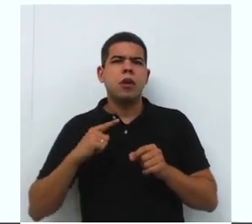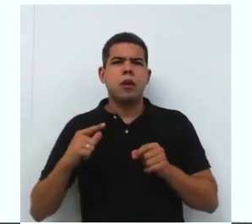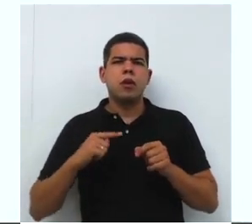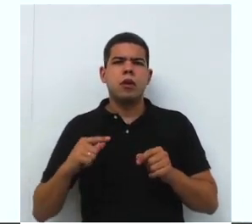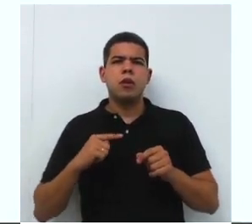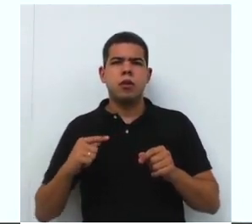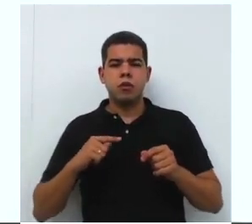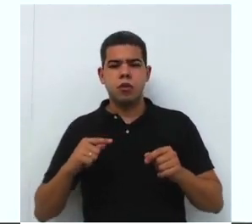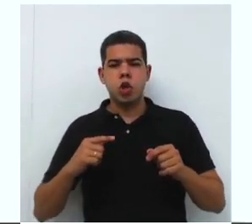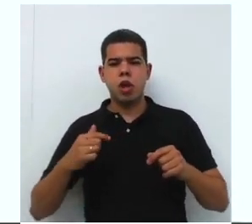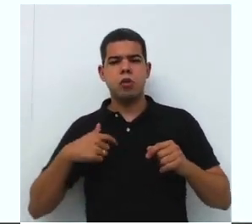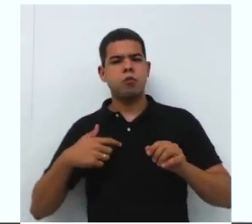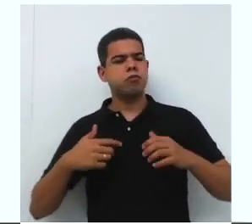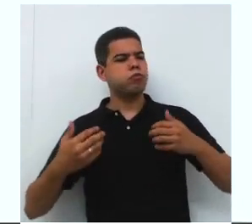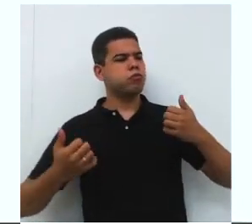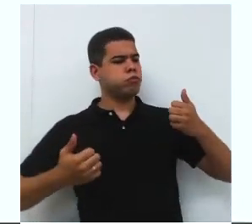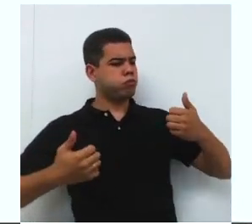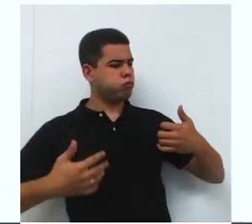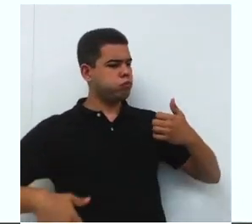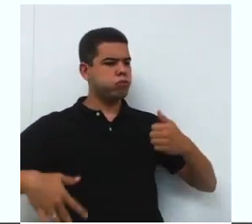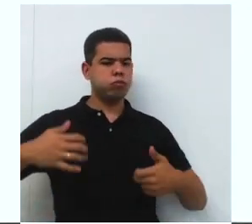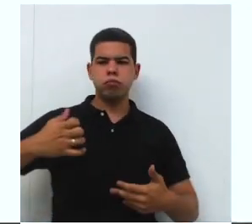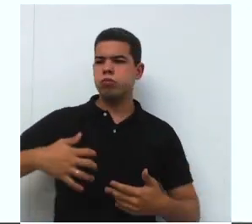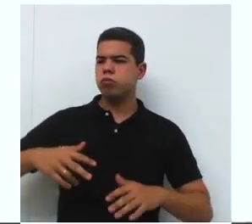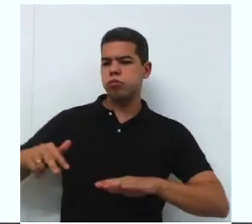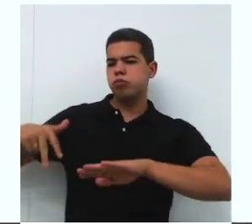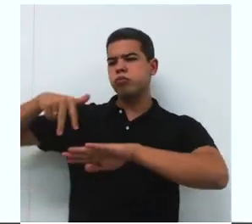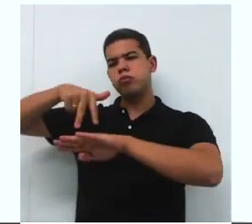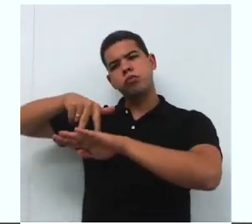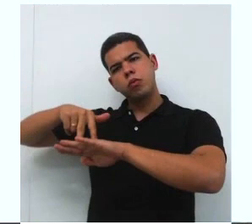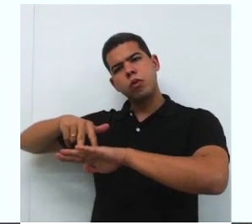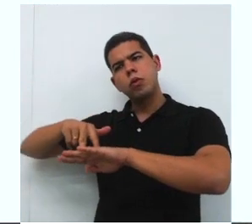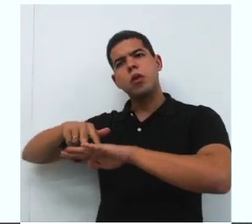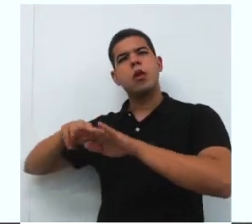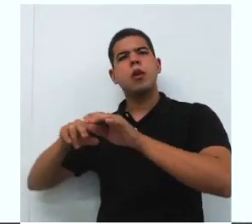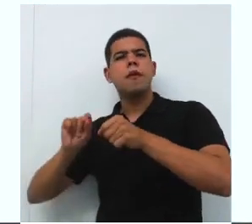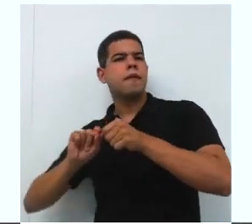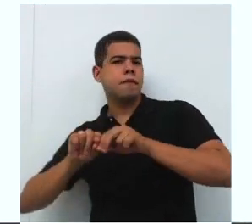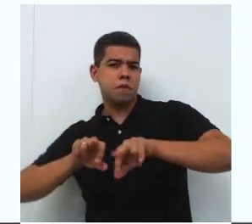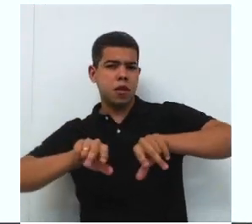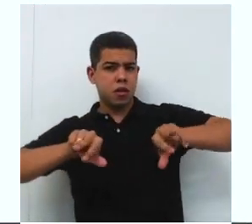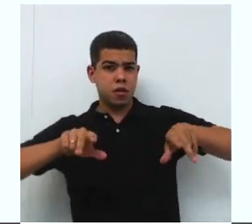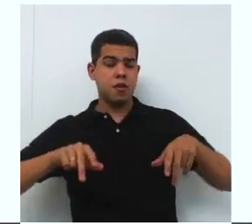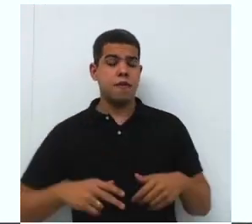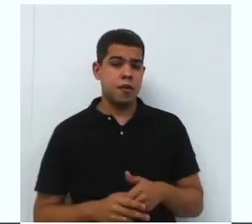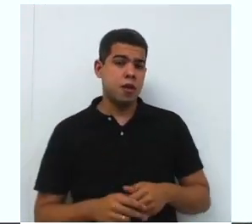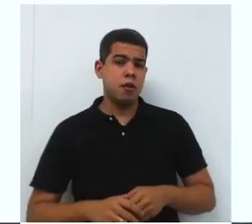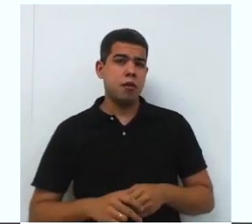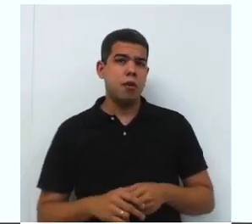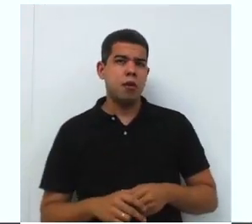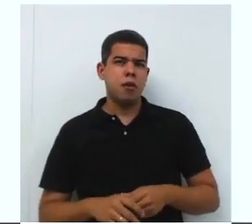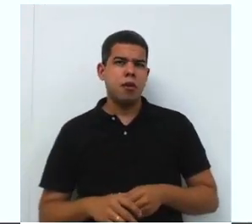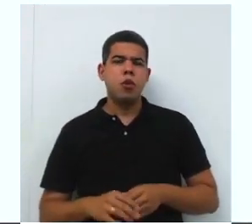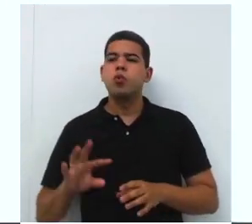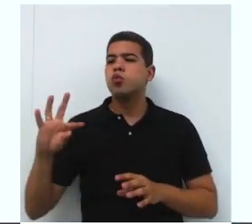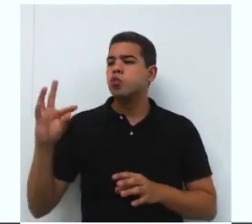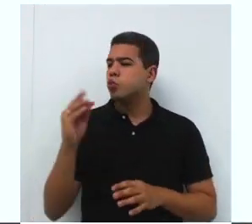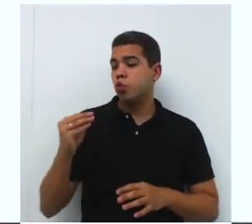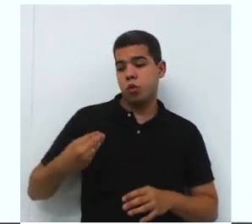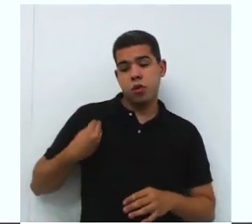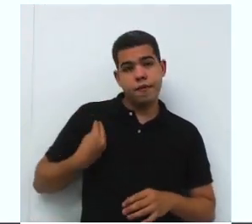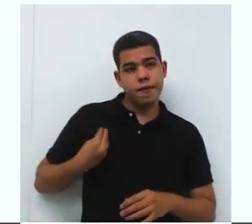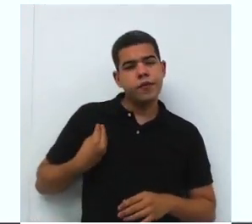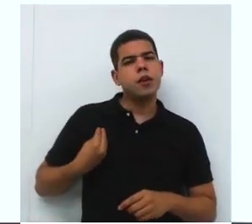uma postura, um jeito de ser, um jeito de se portar, de agir de acordo com a situação específica. Tudo